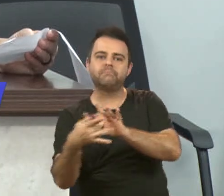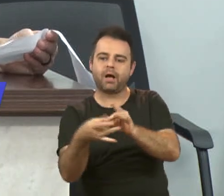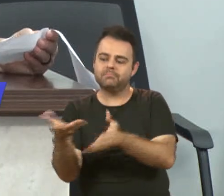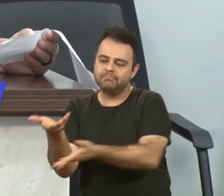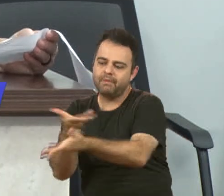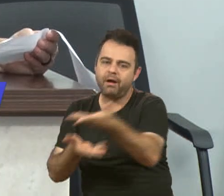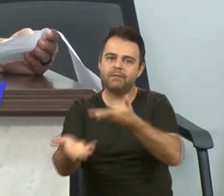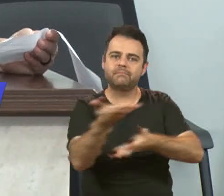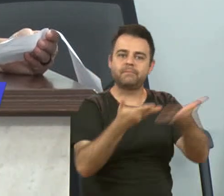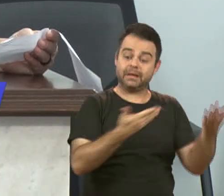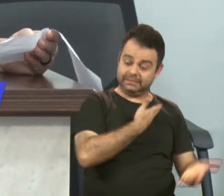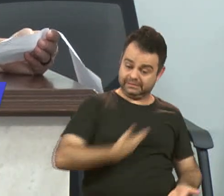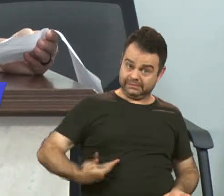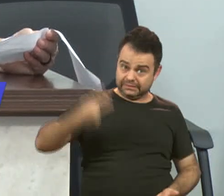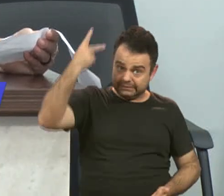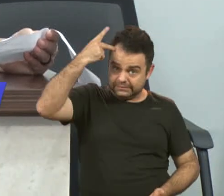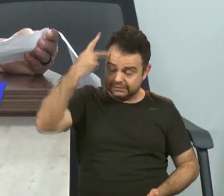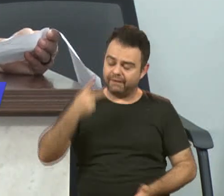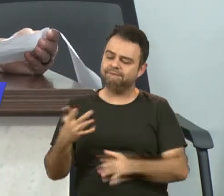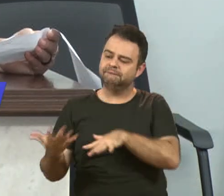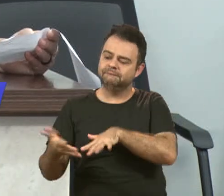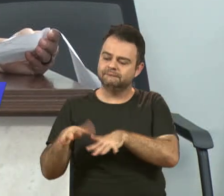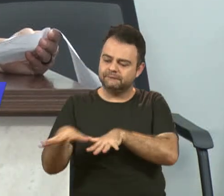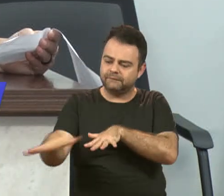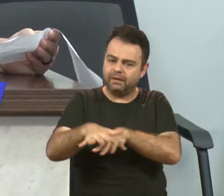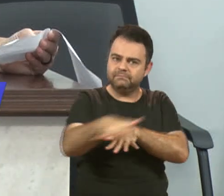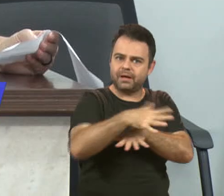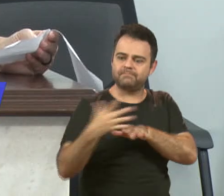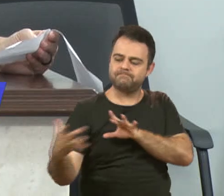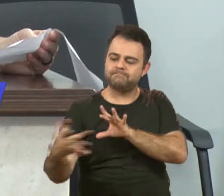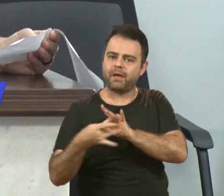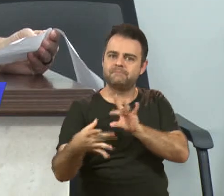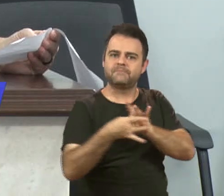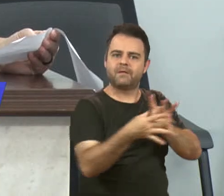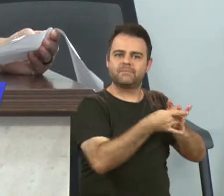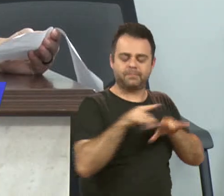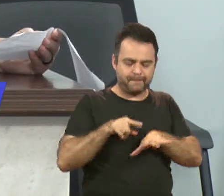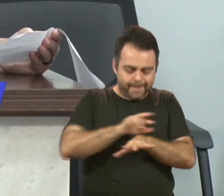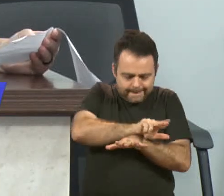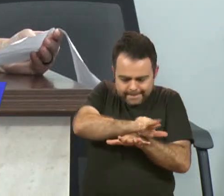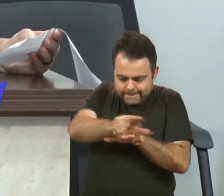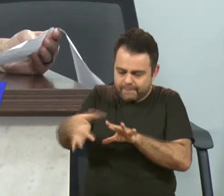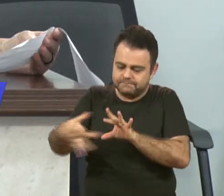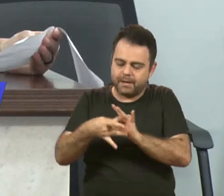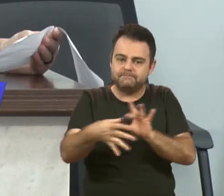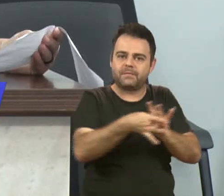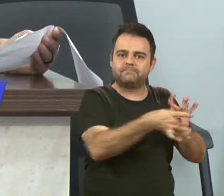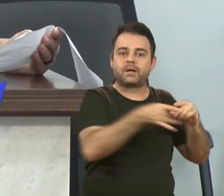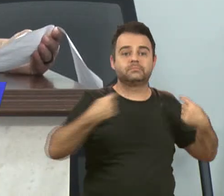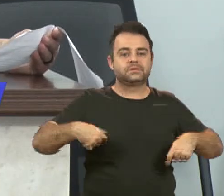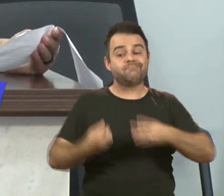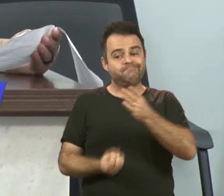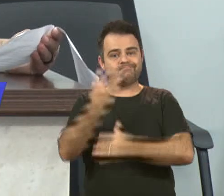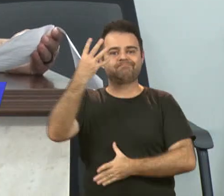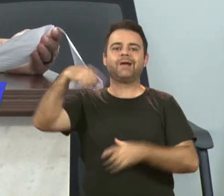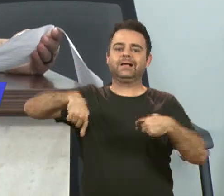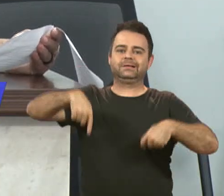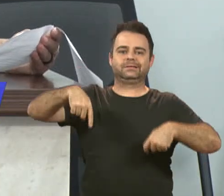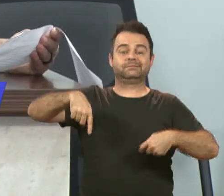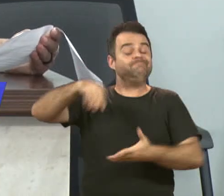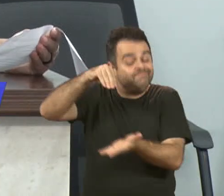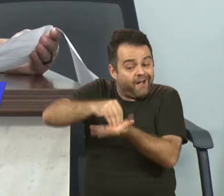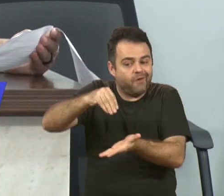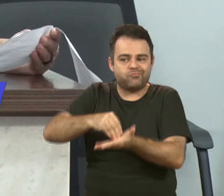Estado. Há quantos anos? E é isso que precisa ser estruturado nessa cidade. Integrar e articular